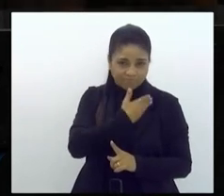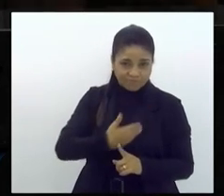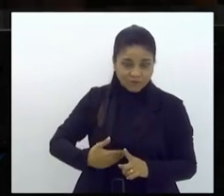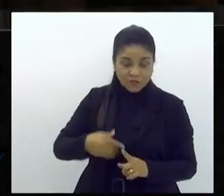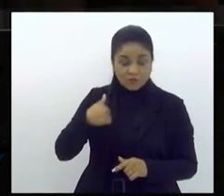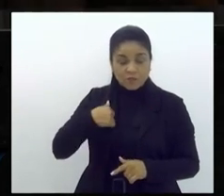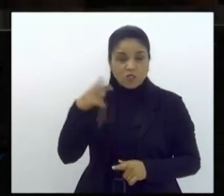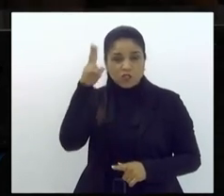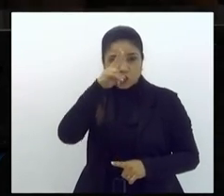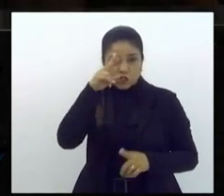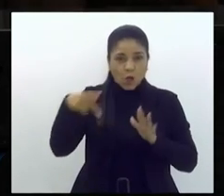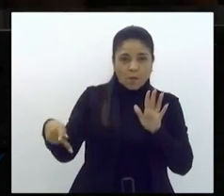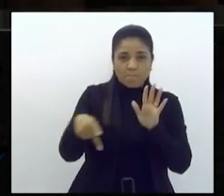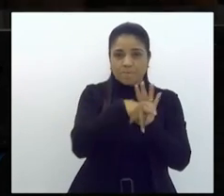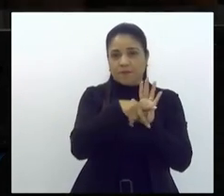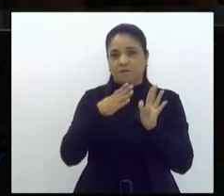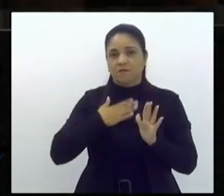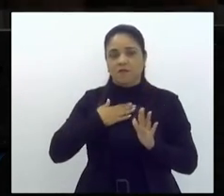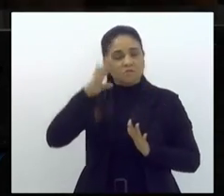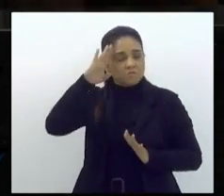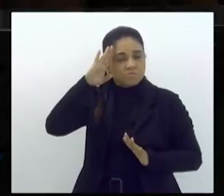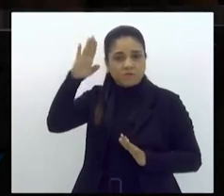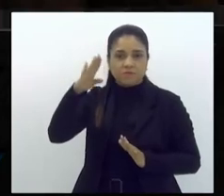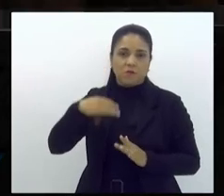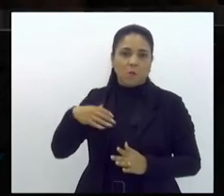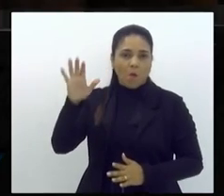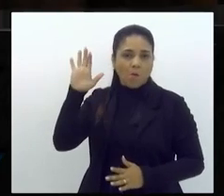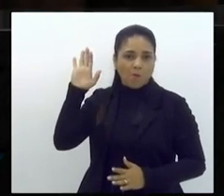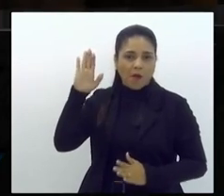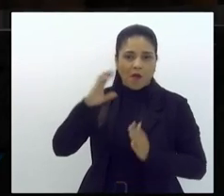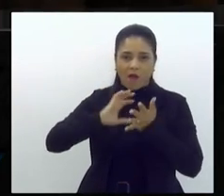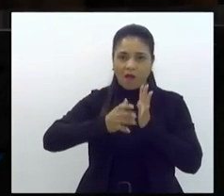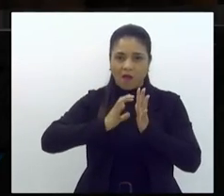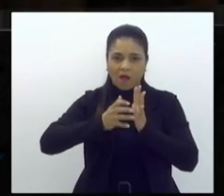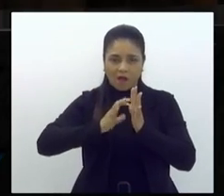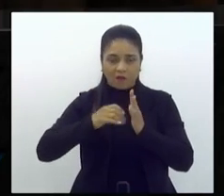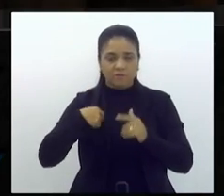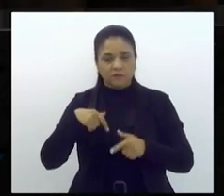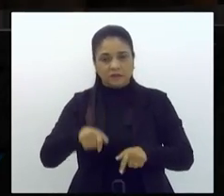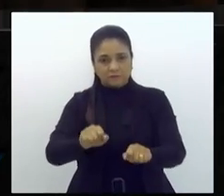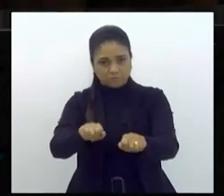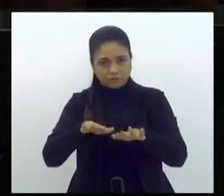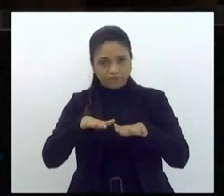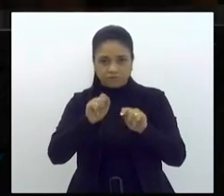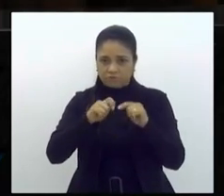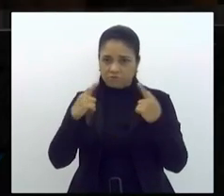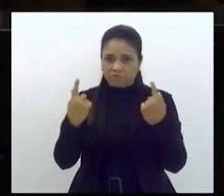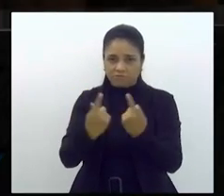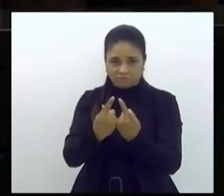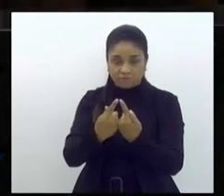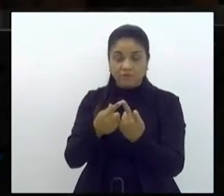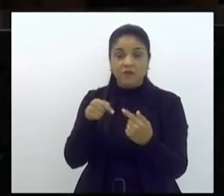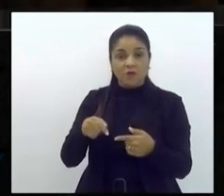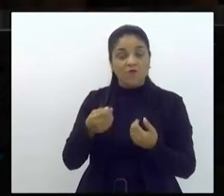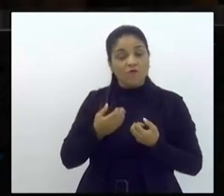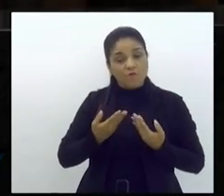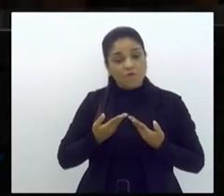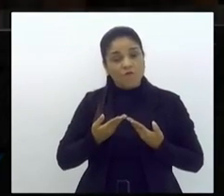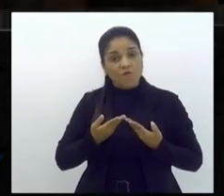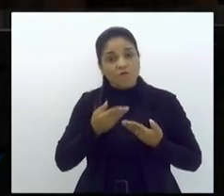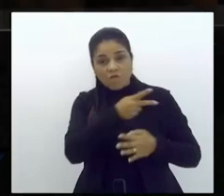faz parte da da prioridade do meu mandato aqui na Assembleia Legislativa eu fui lá levar